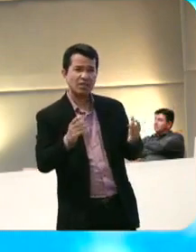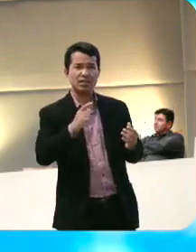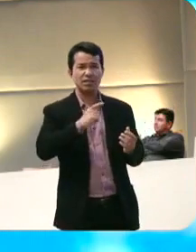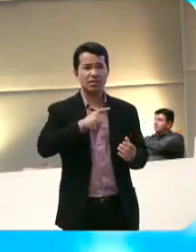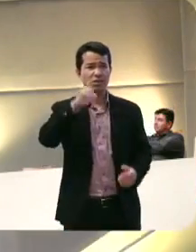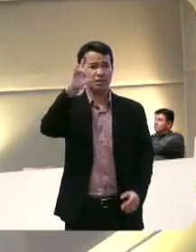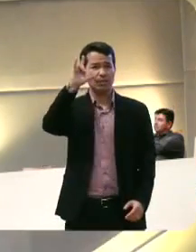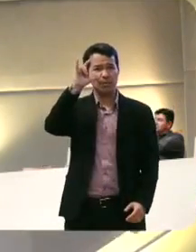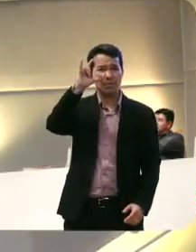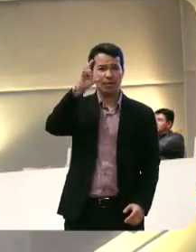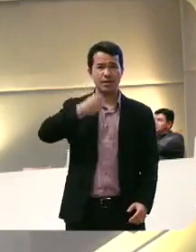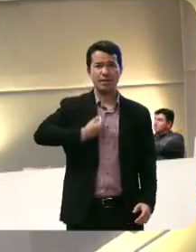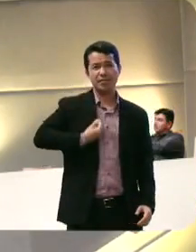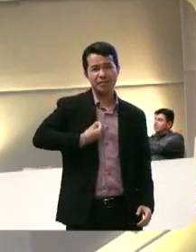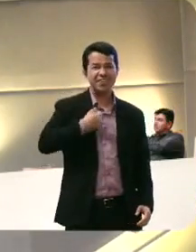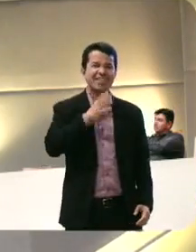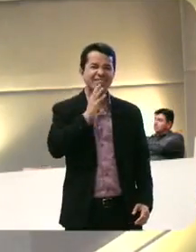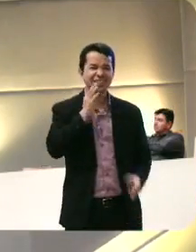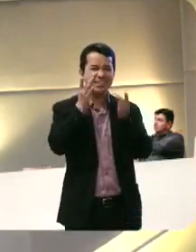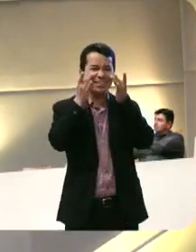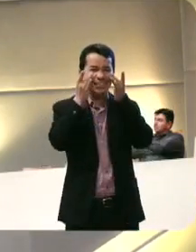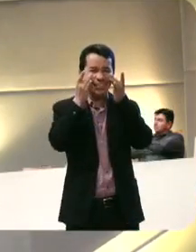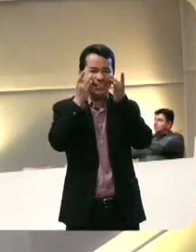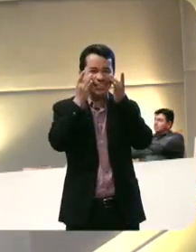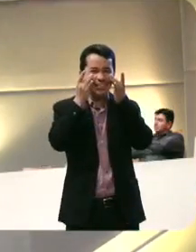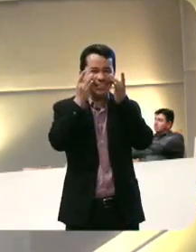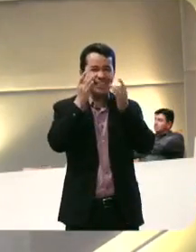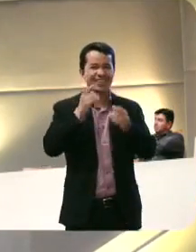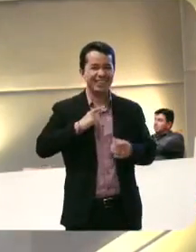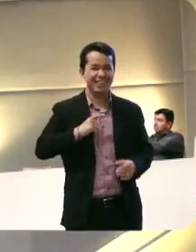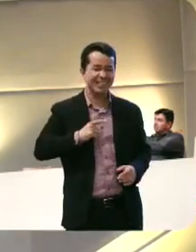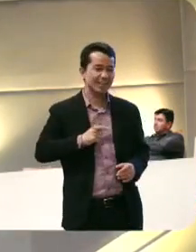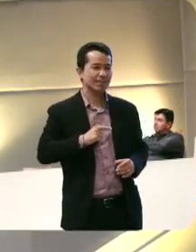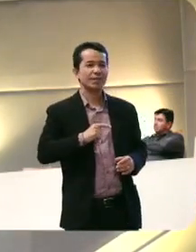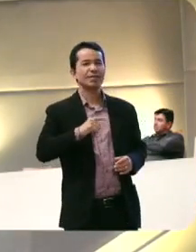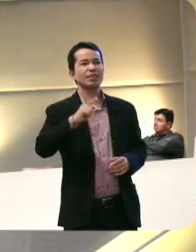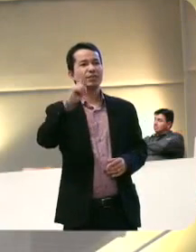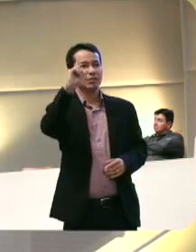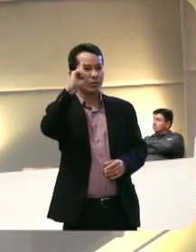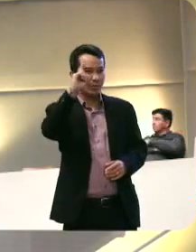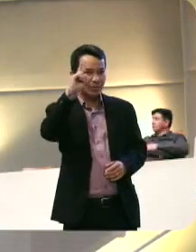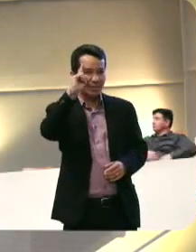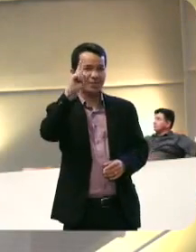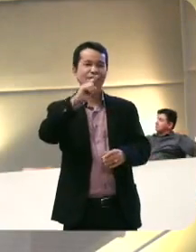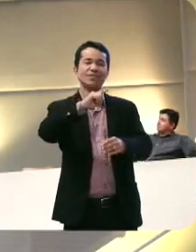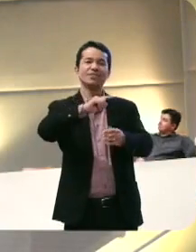gosto, não sei nem fazer live, tia. Era assim o que põe lá de manhã para mim.